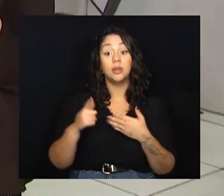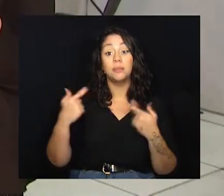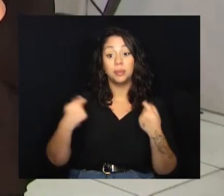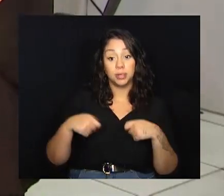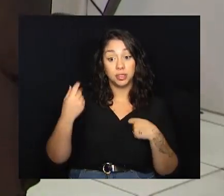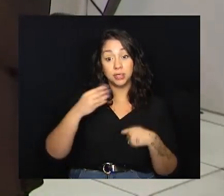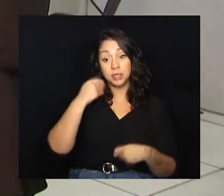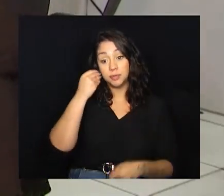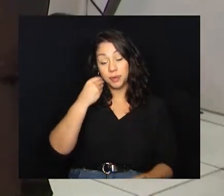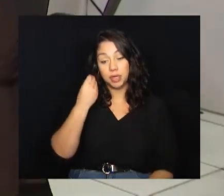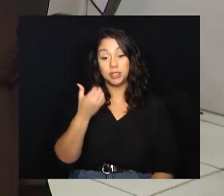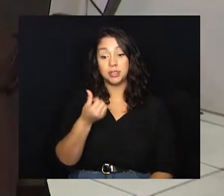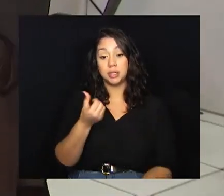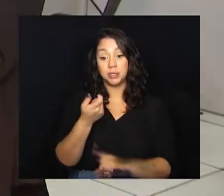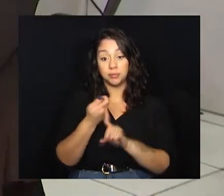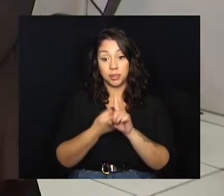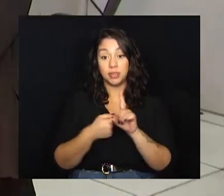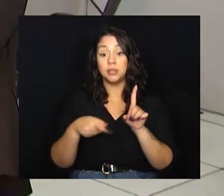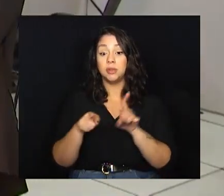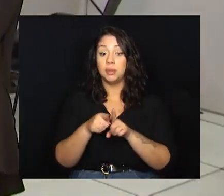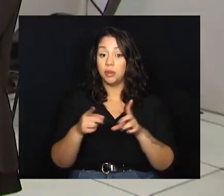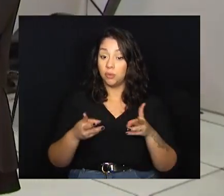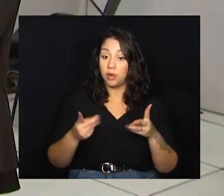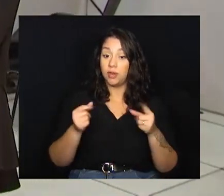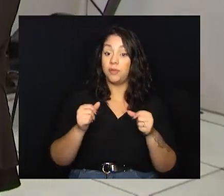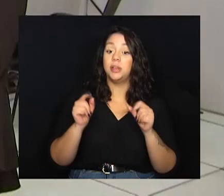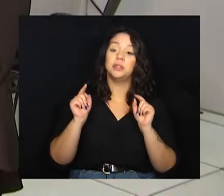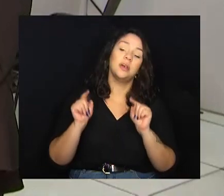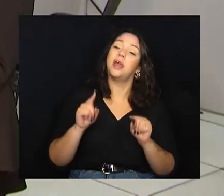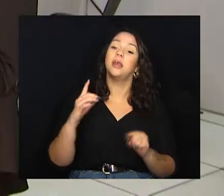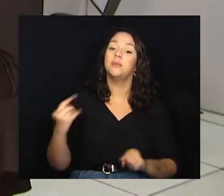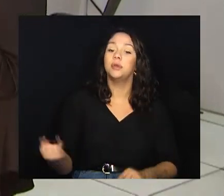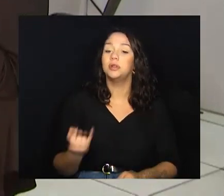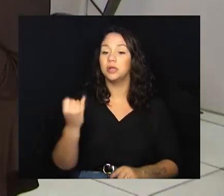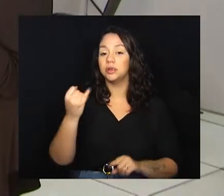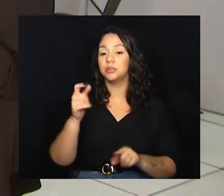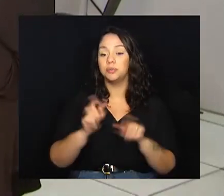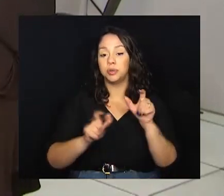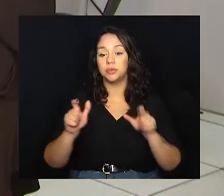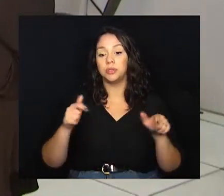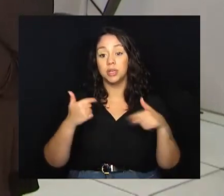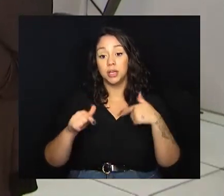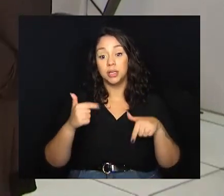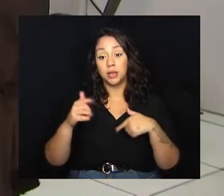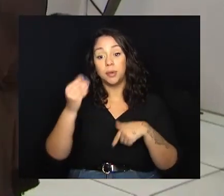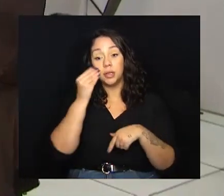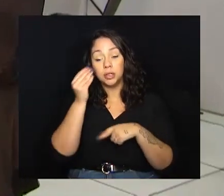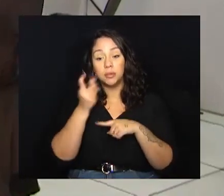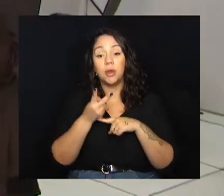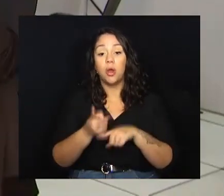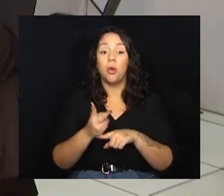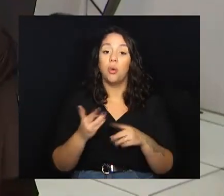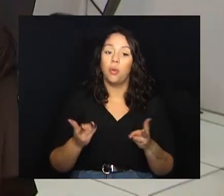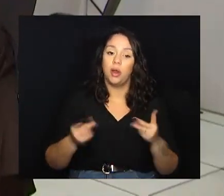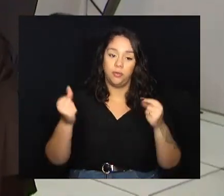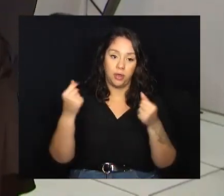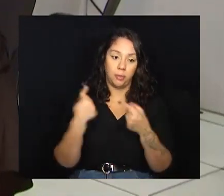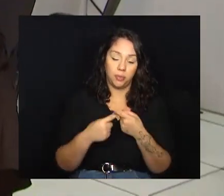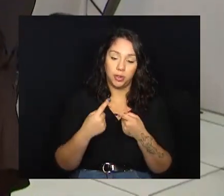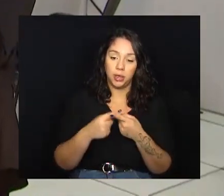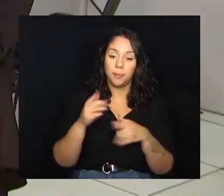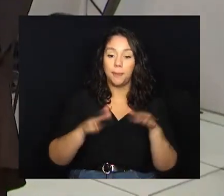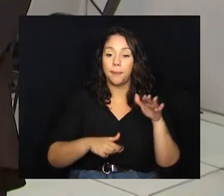de seis meses e também uma qualificação aí a importância do Trabalhador também buscar se qualificar porque às vezes é